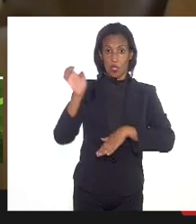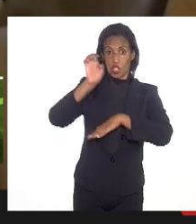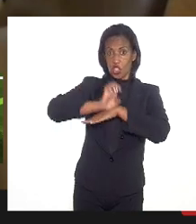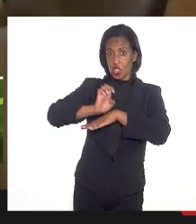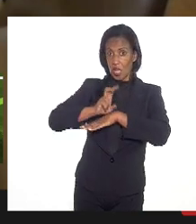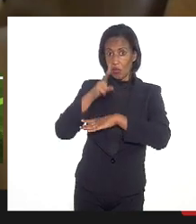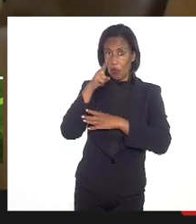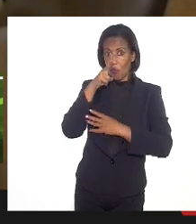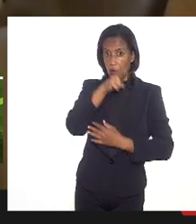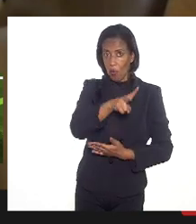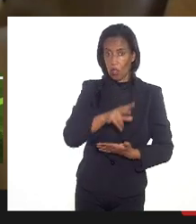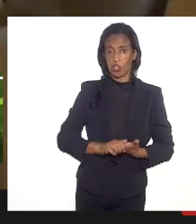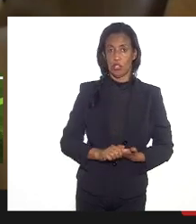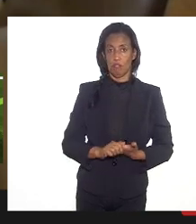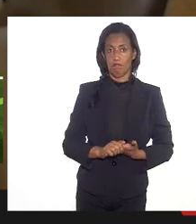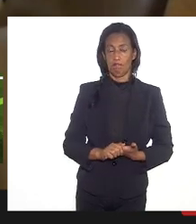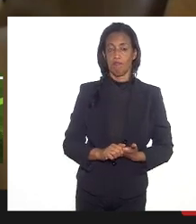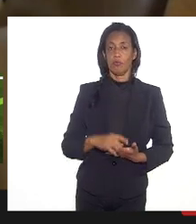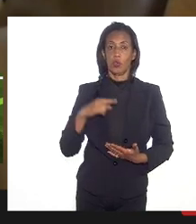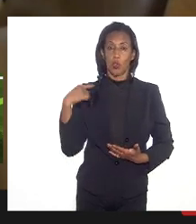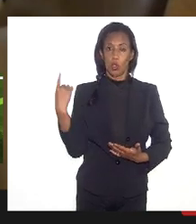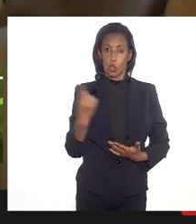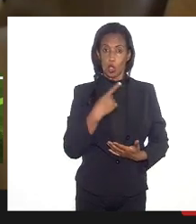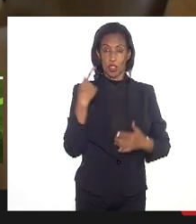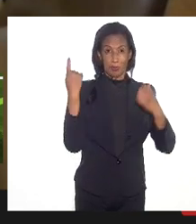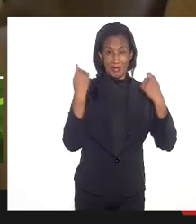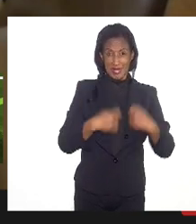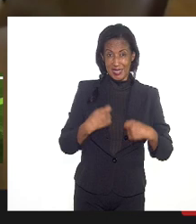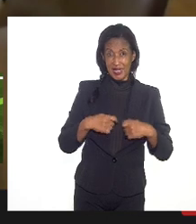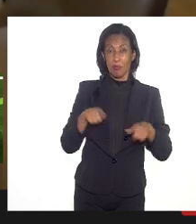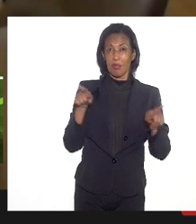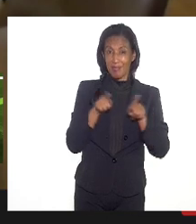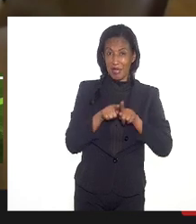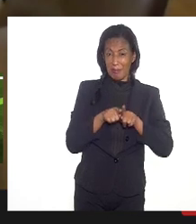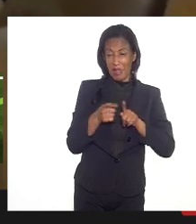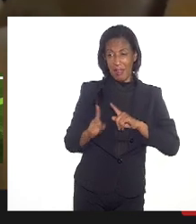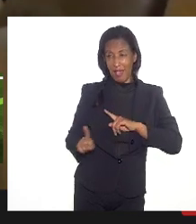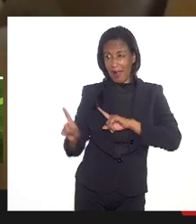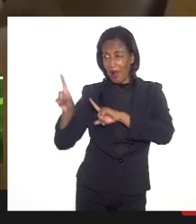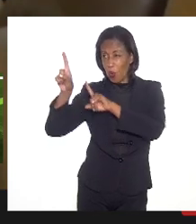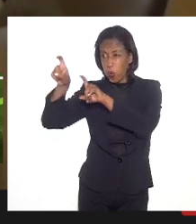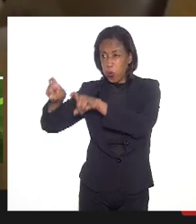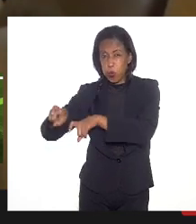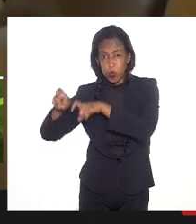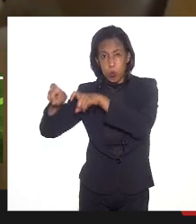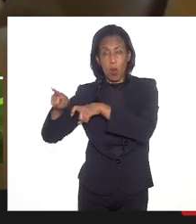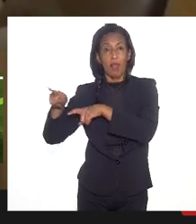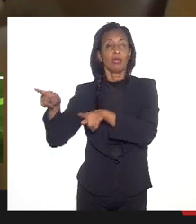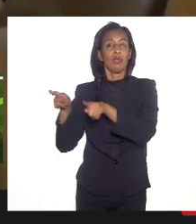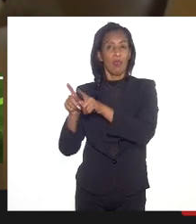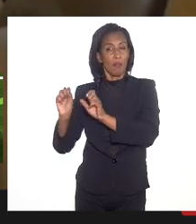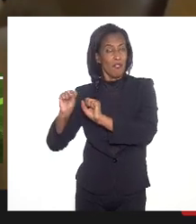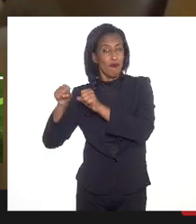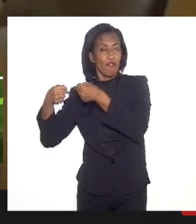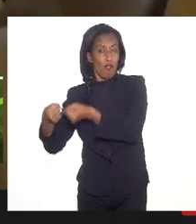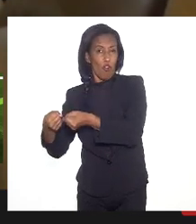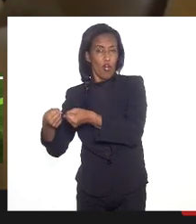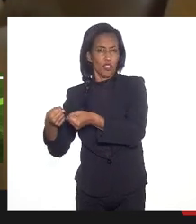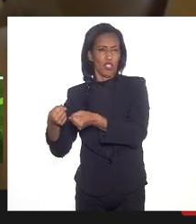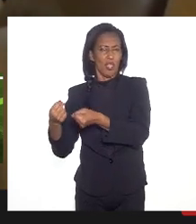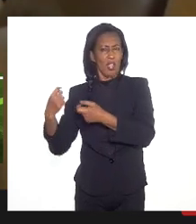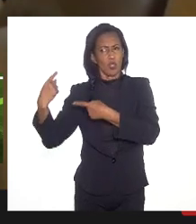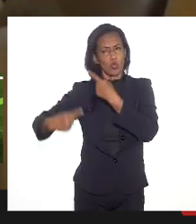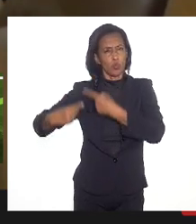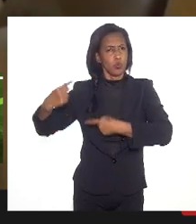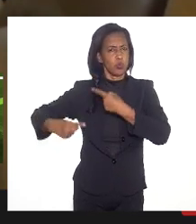forte, nós precisamos de um interior forte. E passa justamente por isso, para que a gente venha fortalecer o interior.